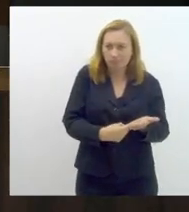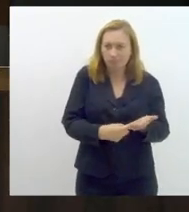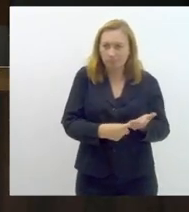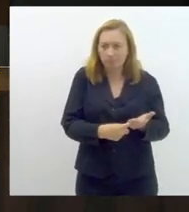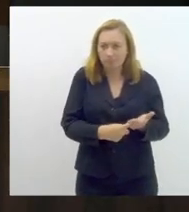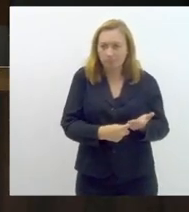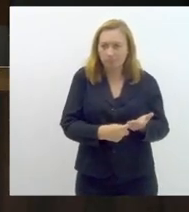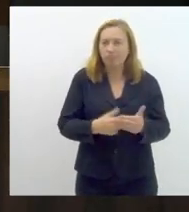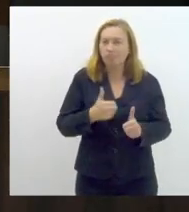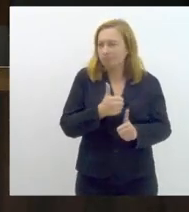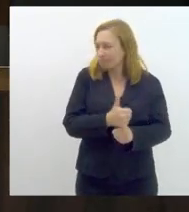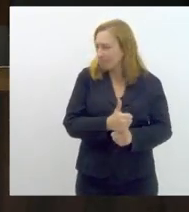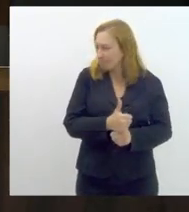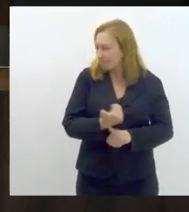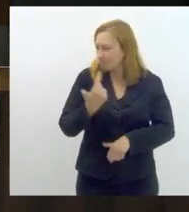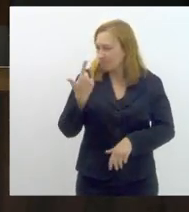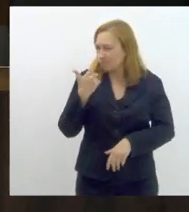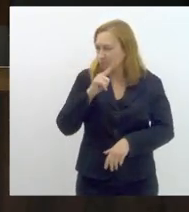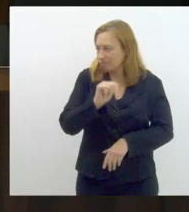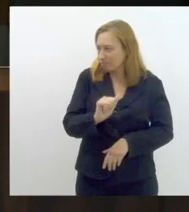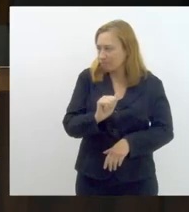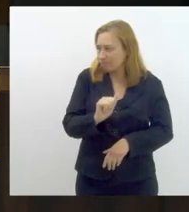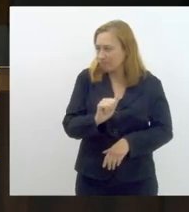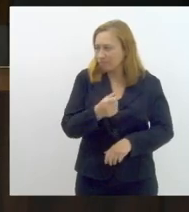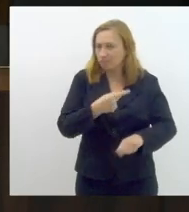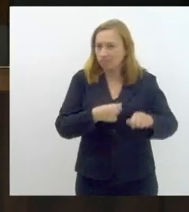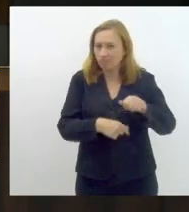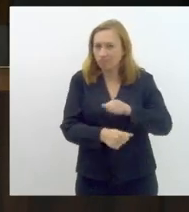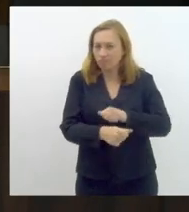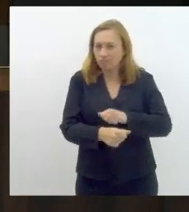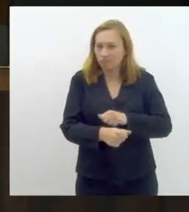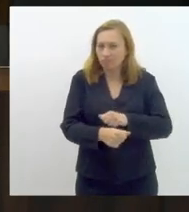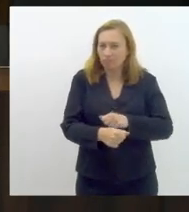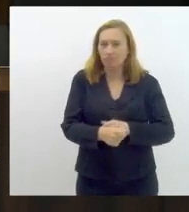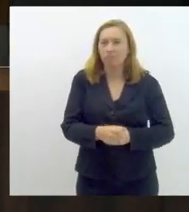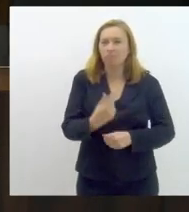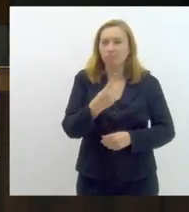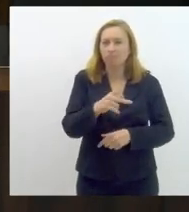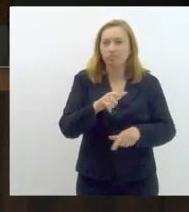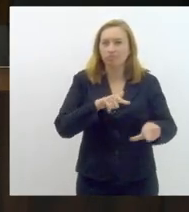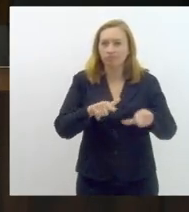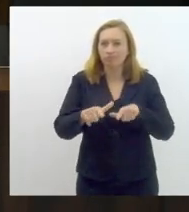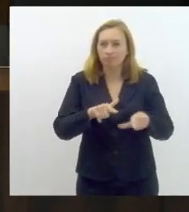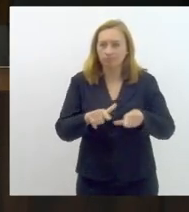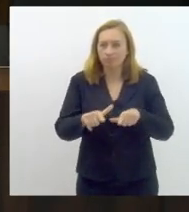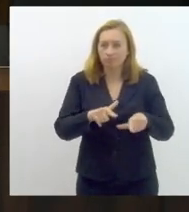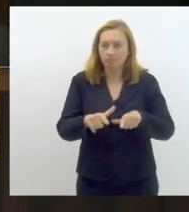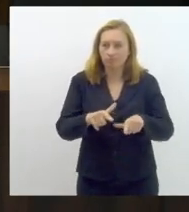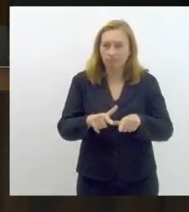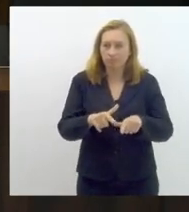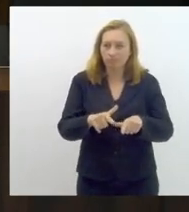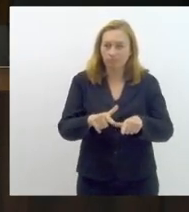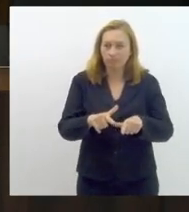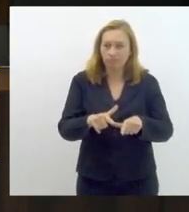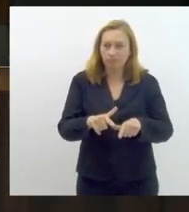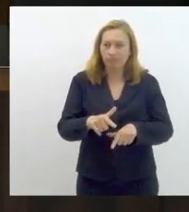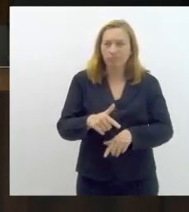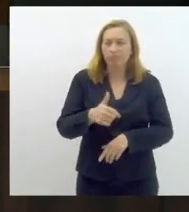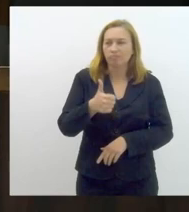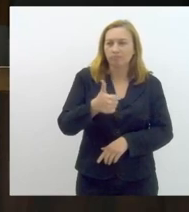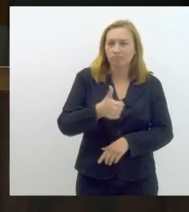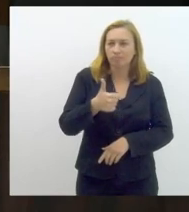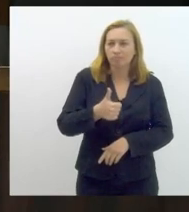posse, que consigna a investidura de vossos mandatos, conforme estabelece o parágrafo